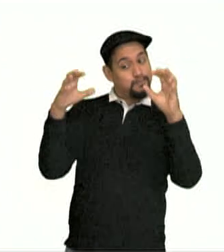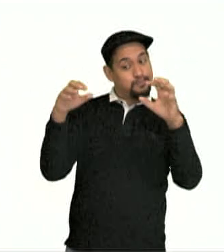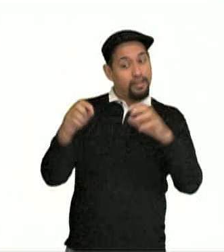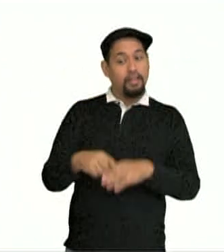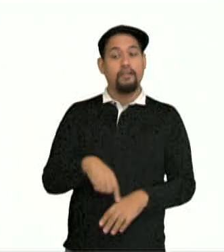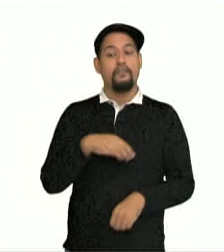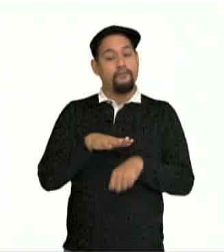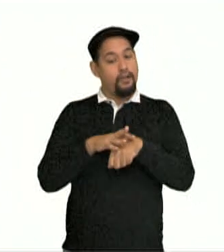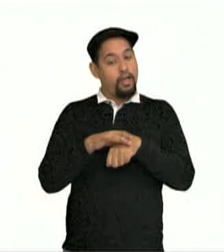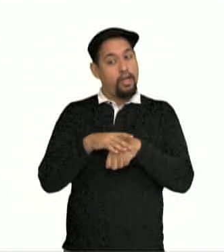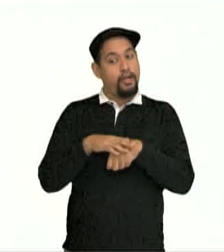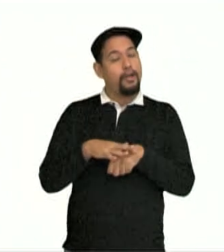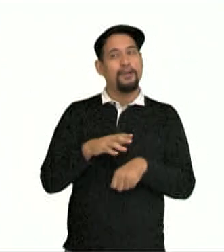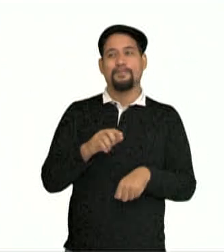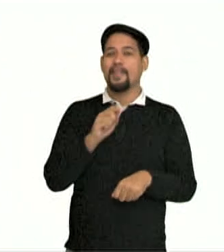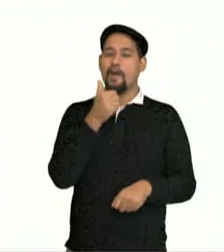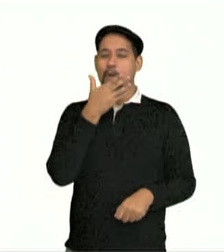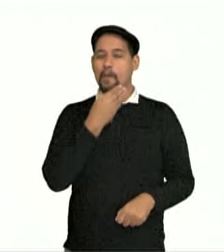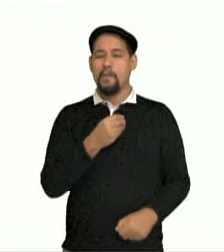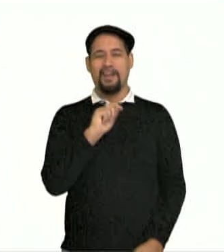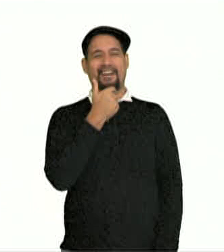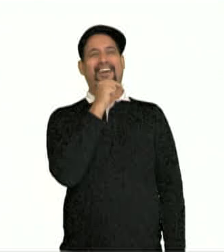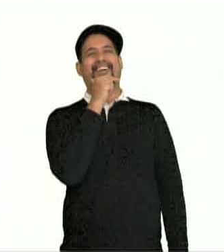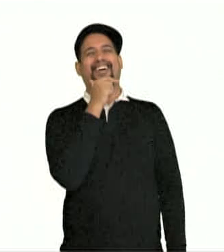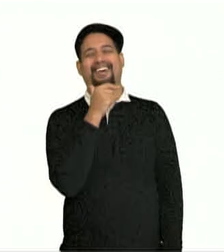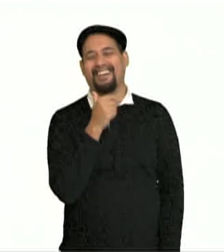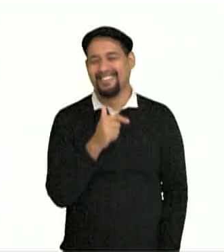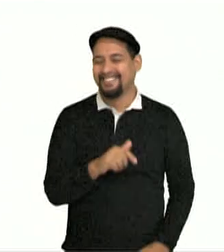ficando doente. Ele riu amargo. E